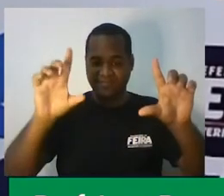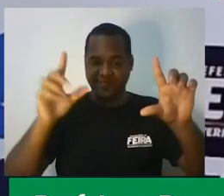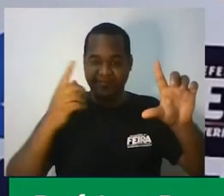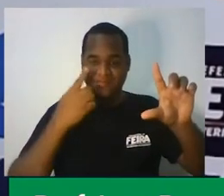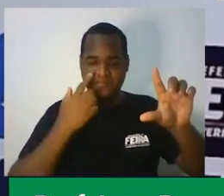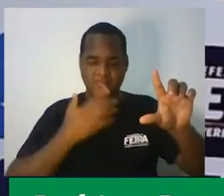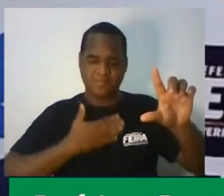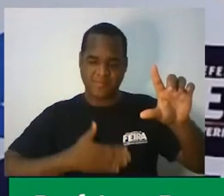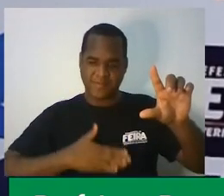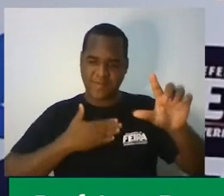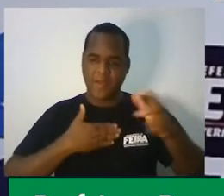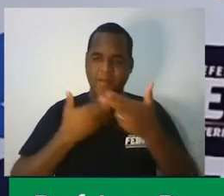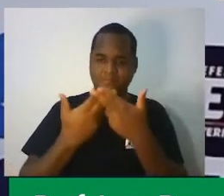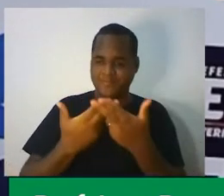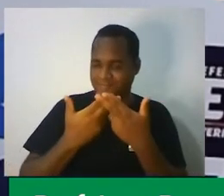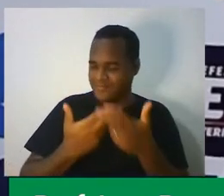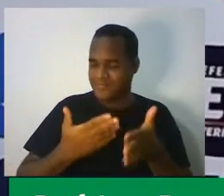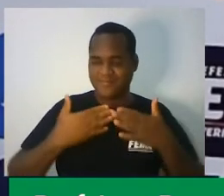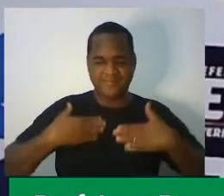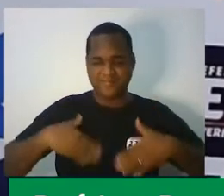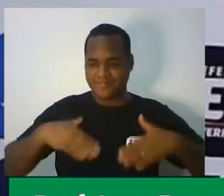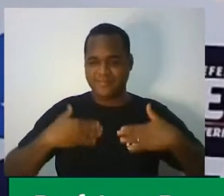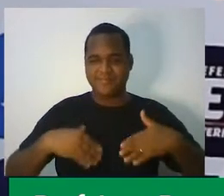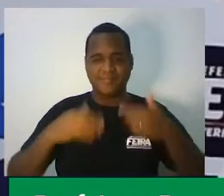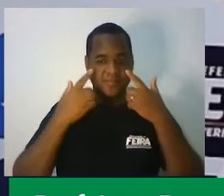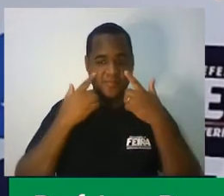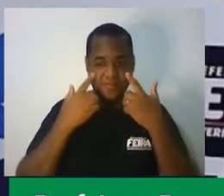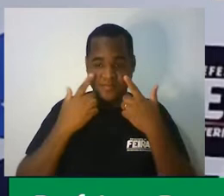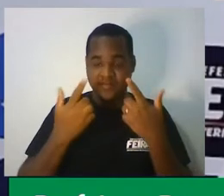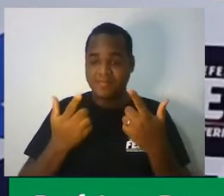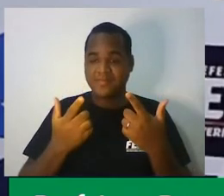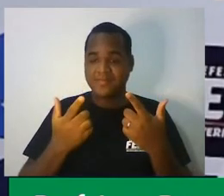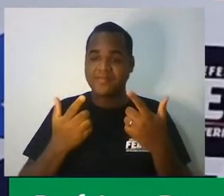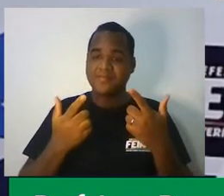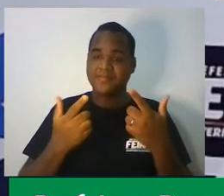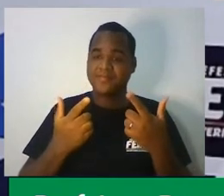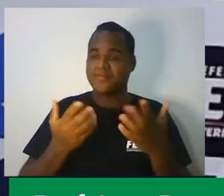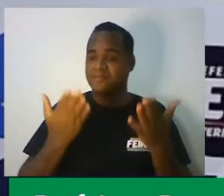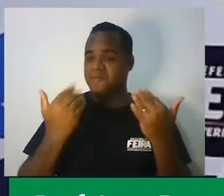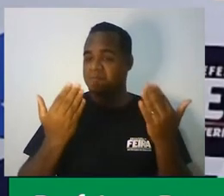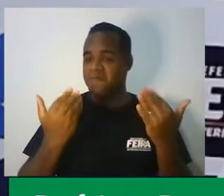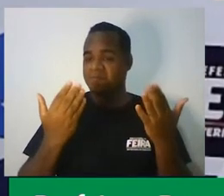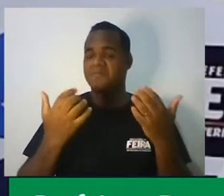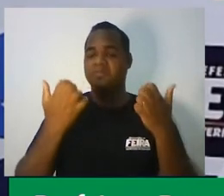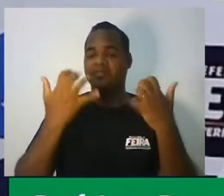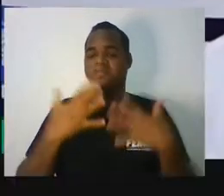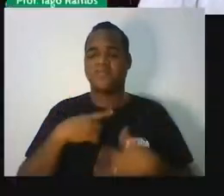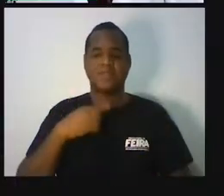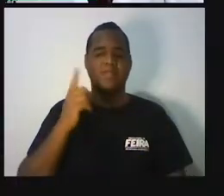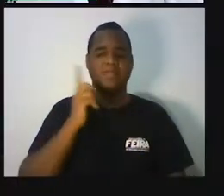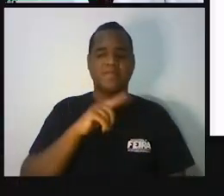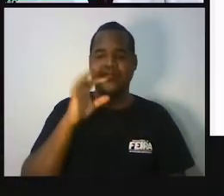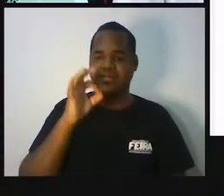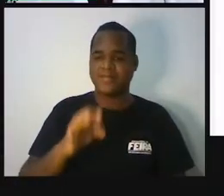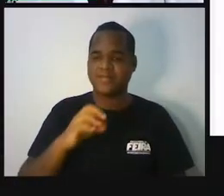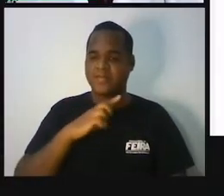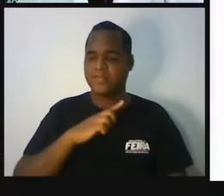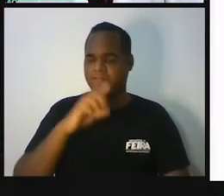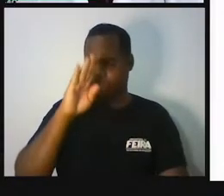Fique tranquilo fique tranquila e olha só vamos lá e vai dar certo